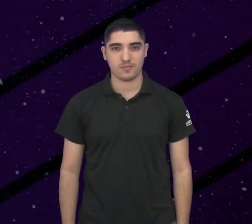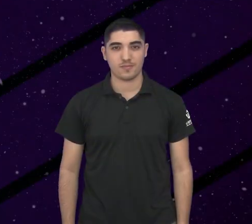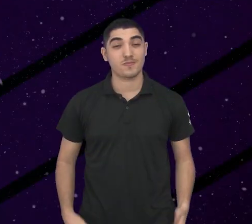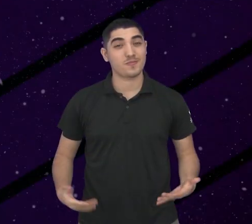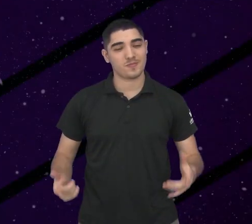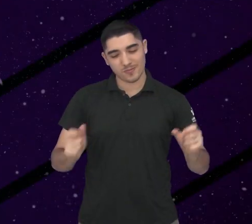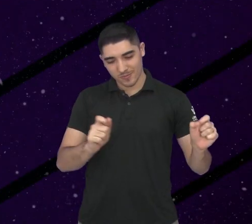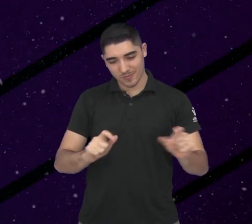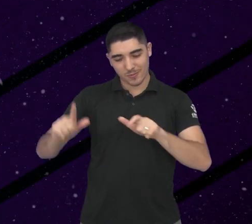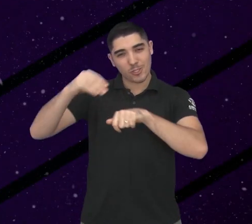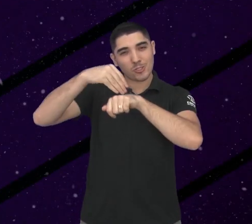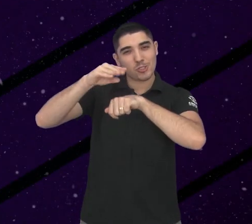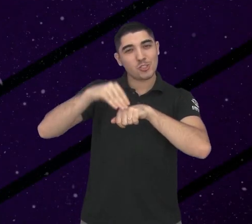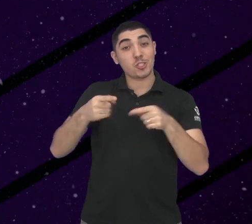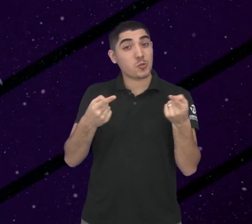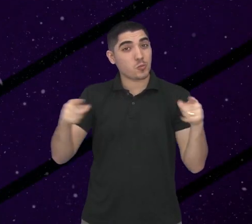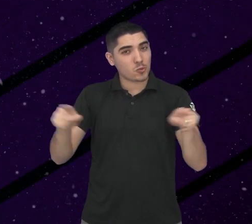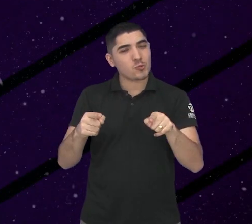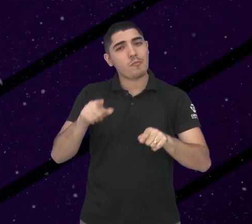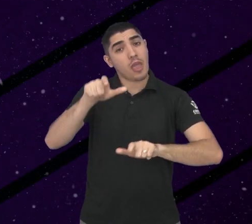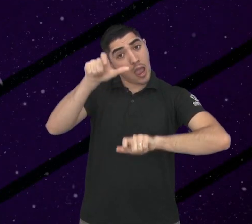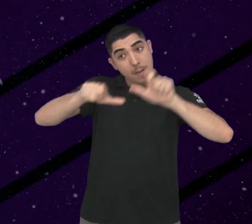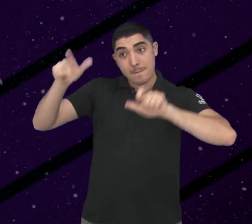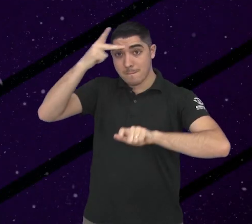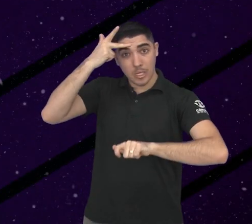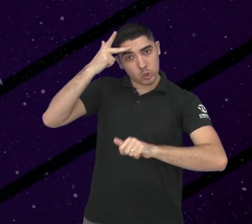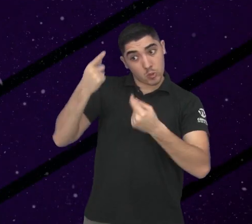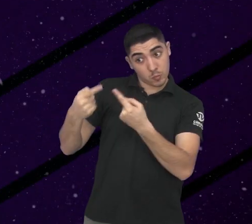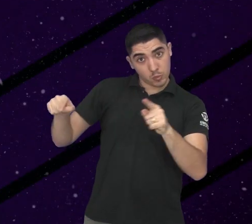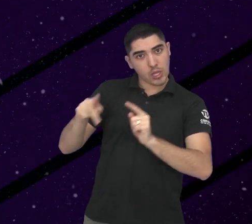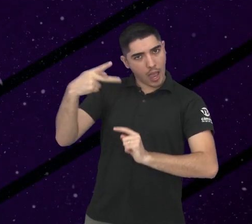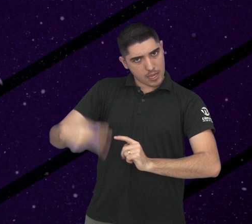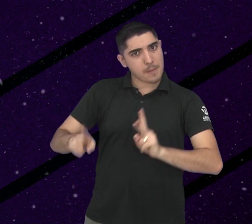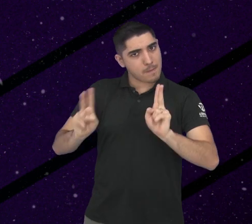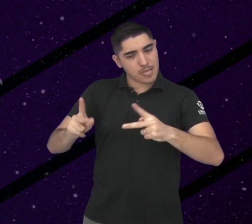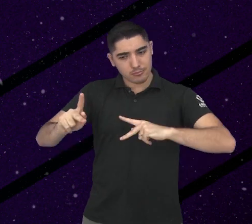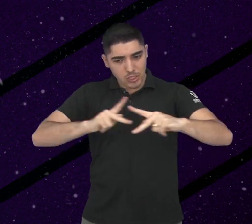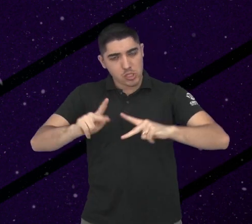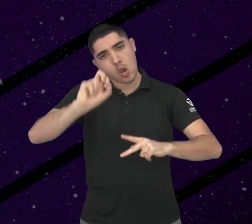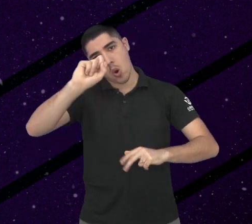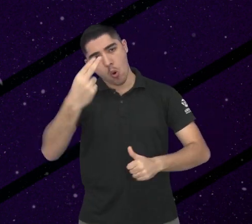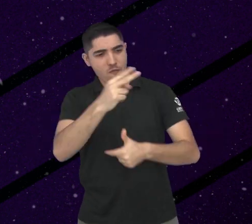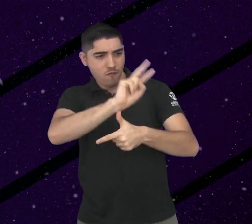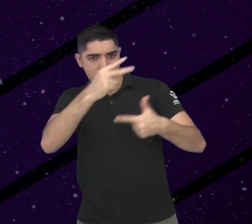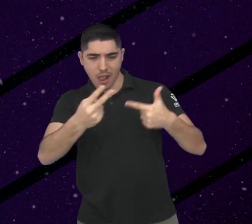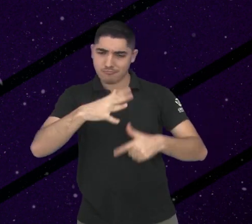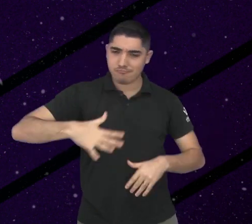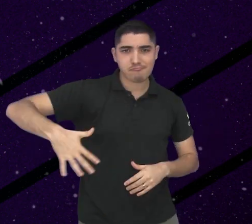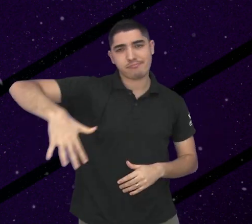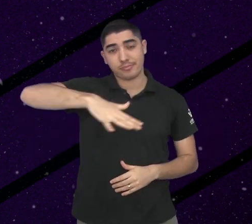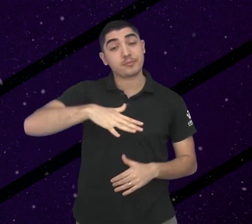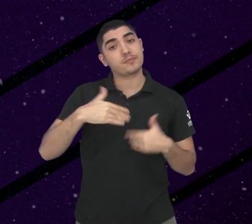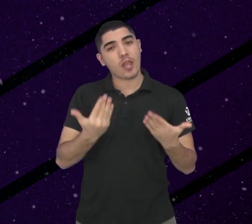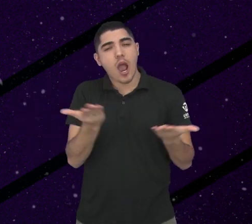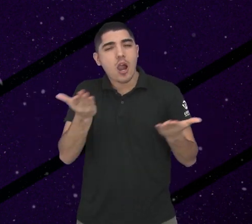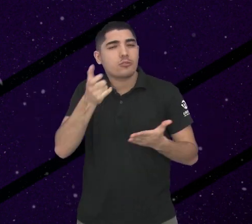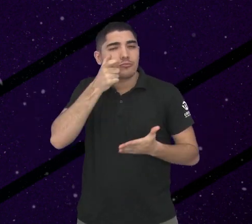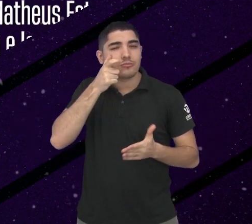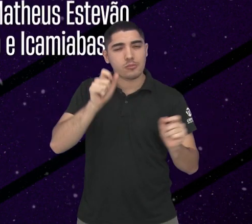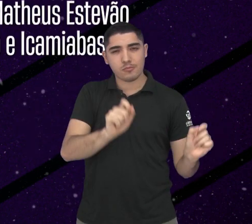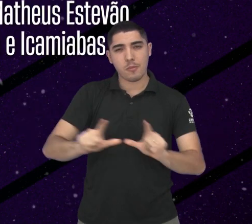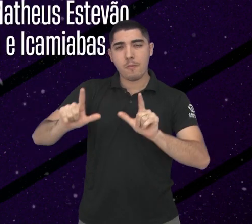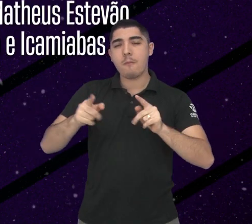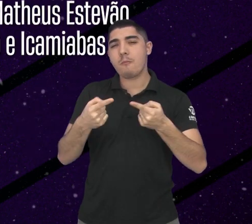Esse é o Sobe o Som, onde você assiste clipes de artistas daqui de São José dos Campos e da região. E hoje você vai ver o clipe da música Quando Eu